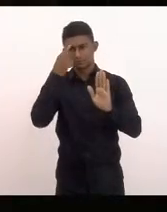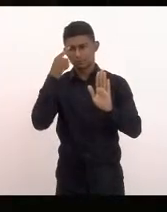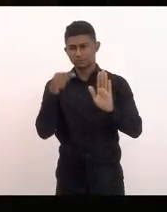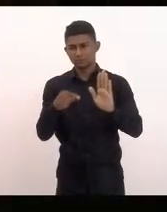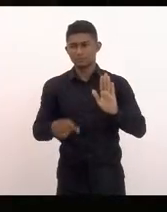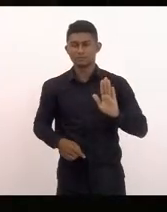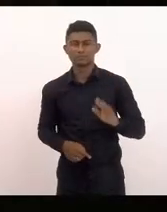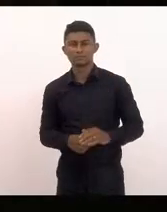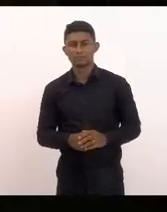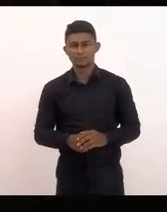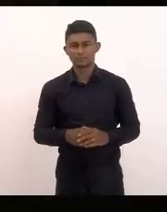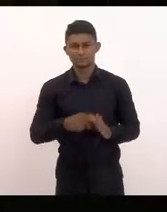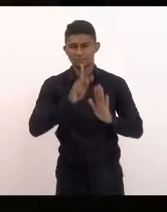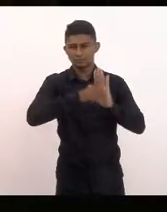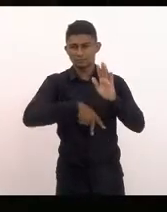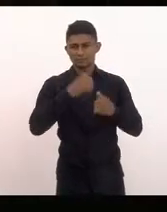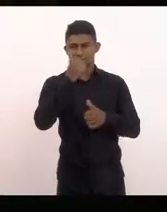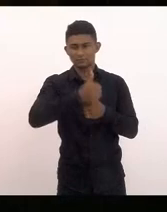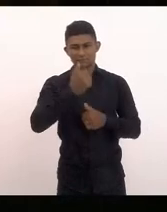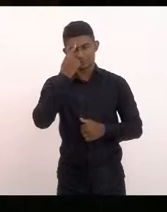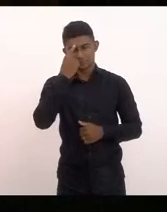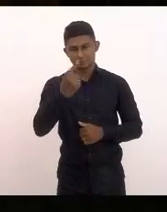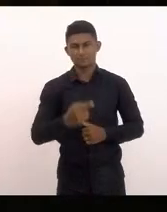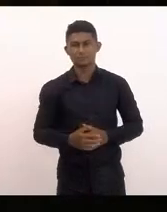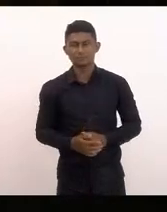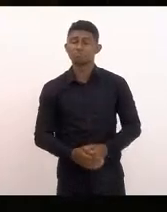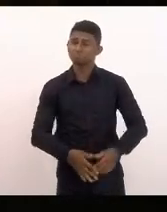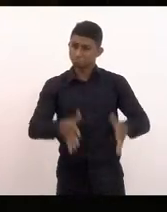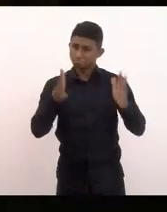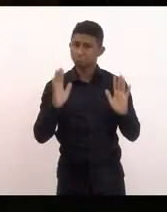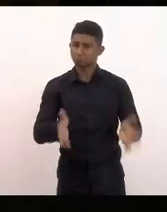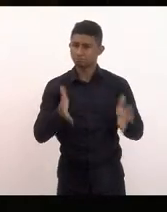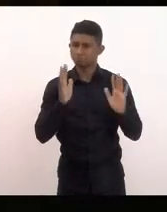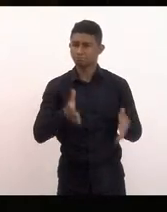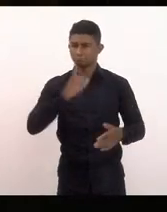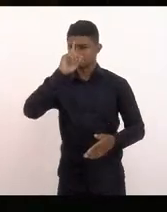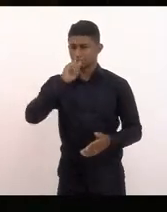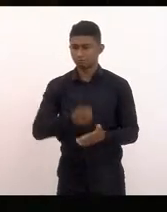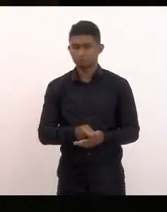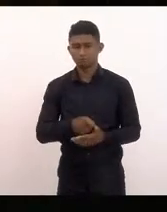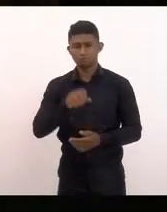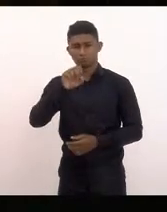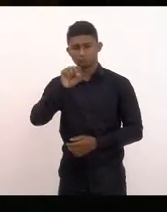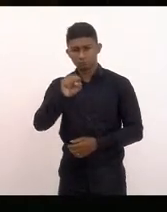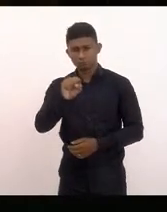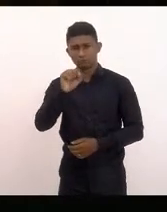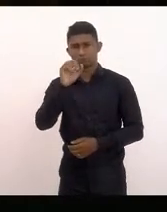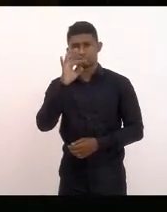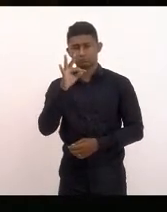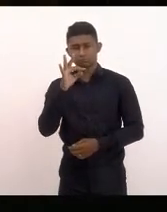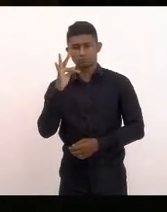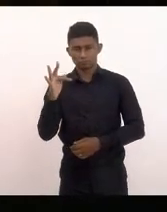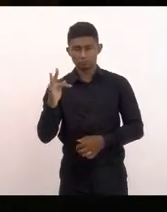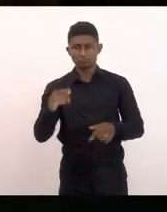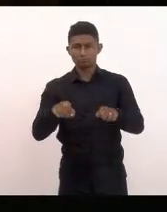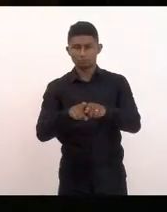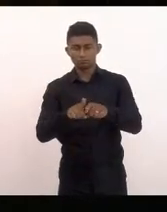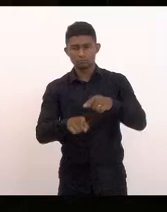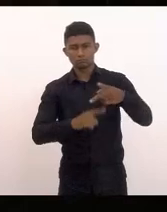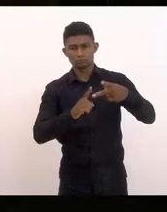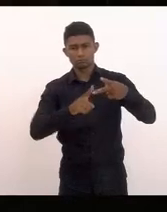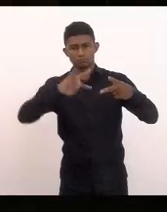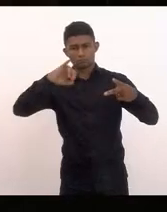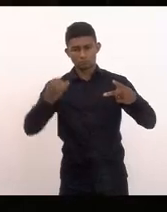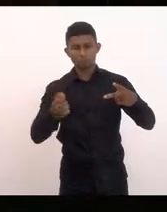a emenda que foi apresentada, acolhida no substitutivo, já há uma decisão, tanto no STF como no TJ, pacífica, de que uma emenda